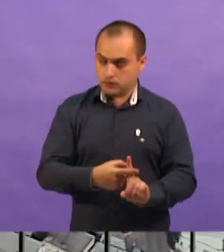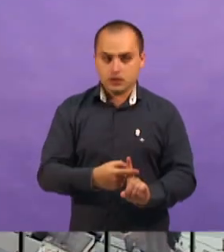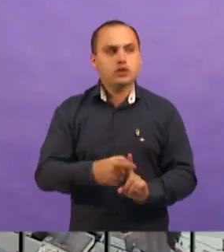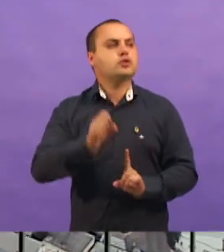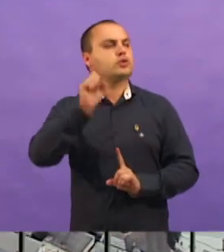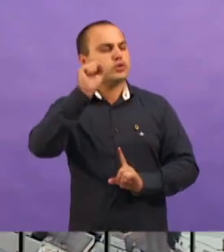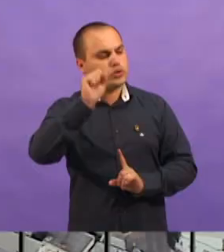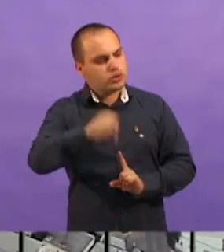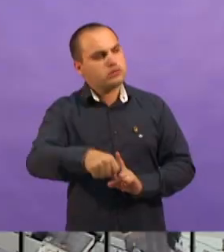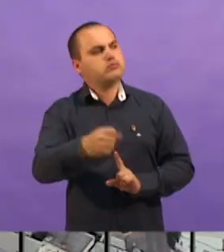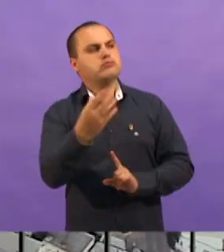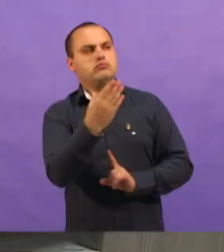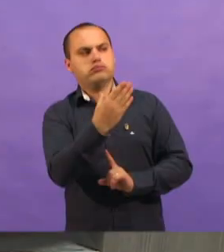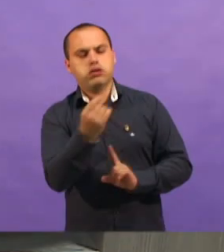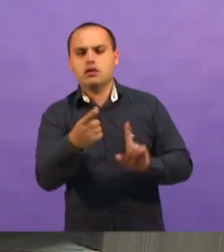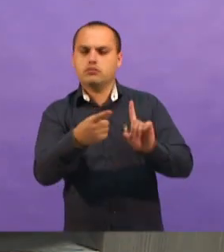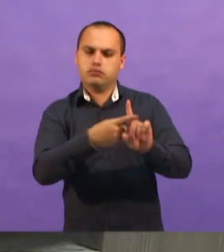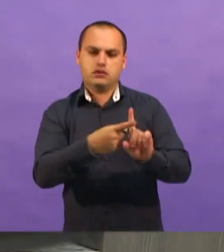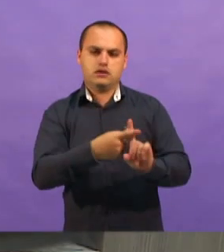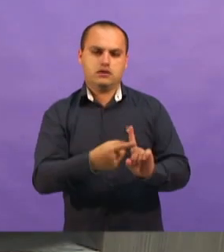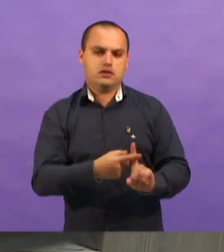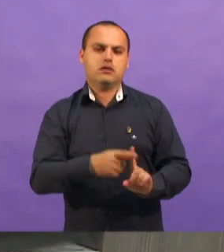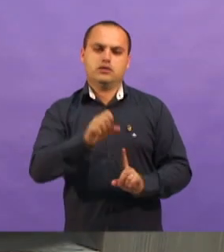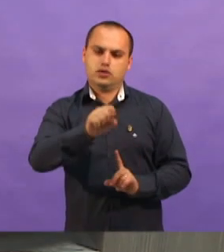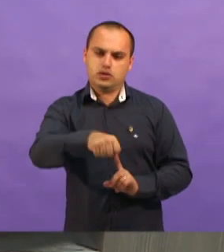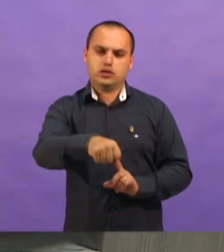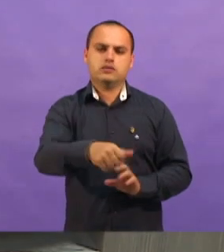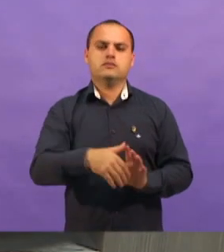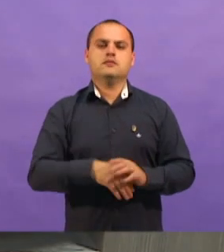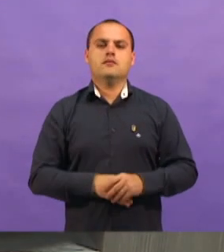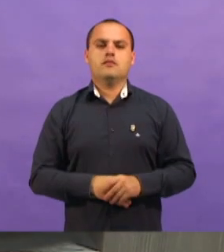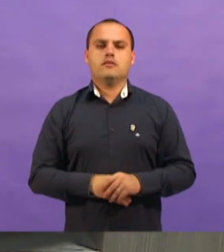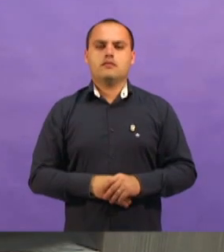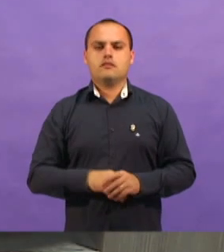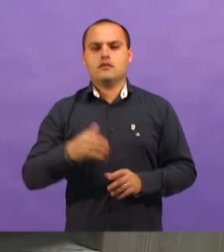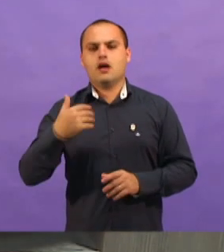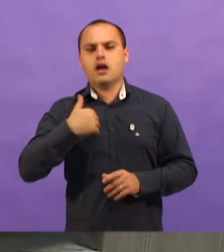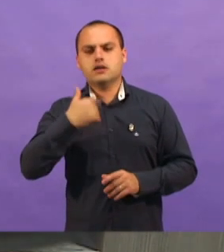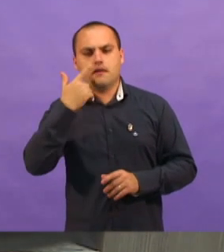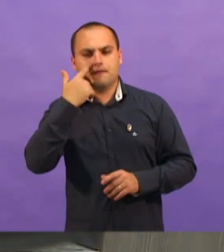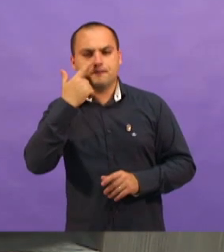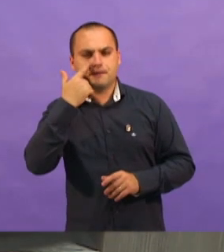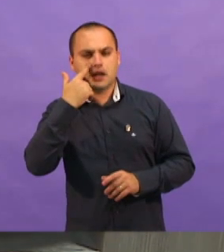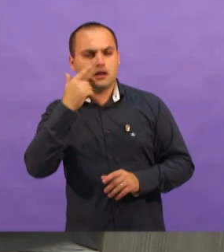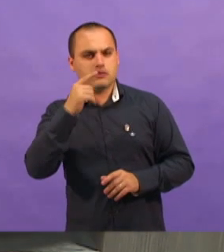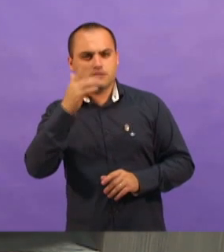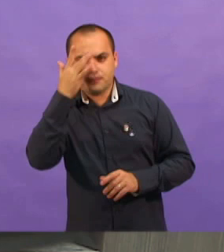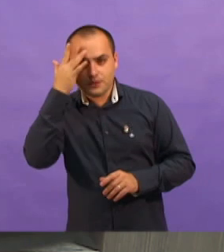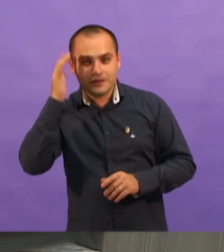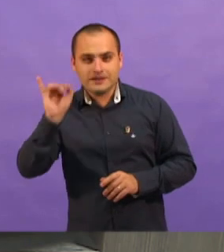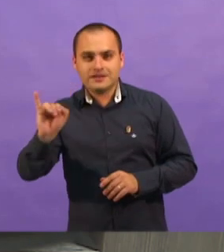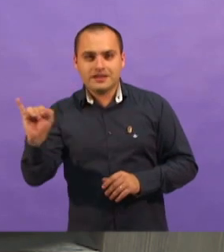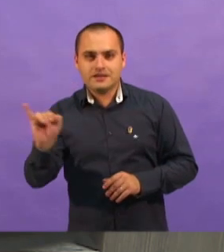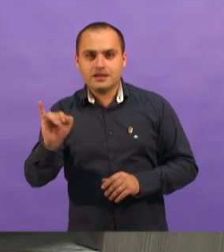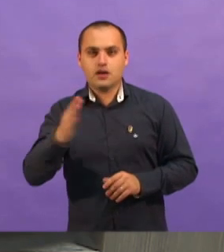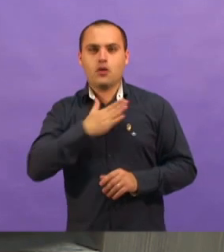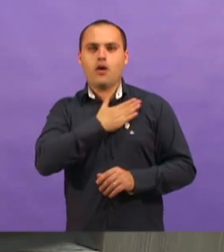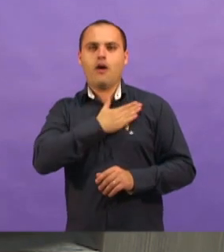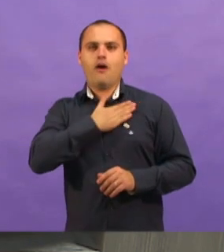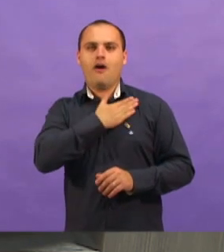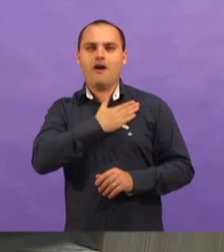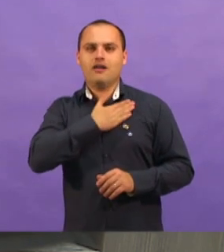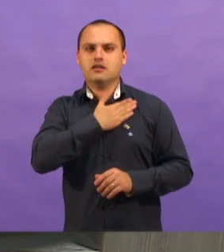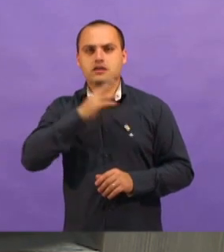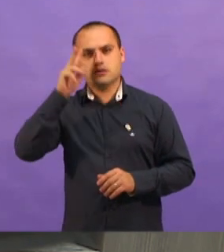A gente leva em consideração o público-alvo, aquele itajaiense que gosta de história, que gosta de cultura, de